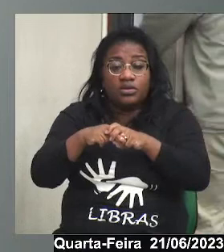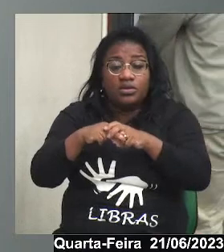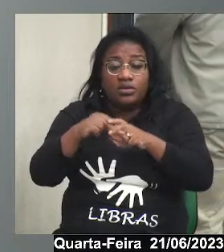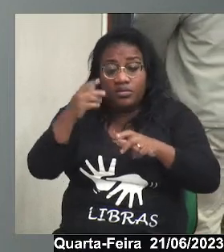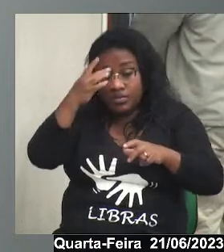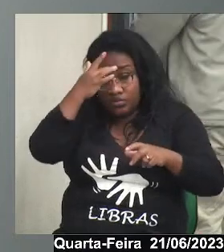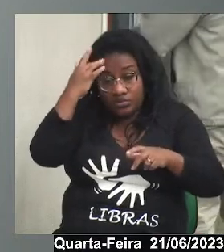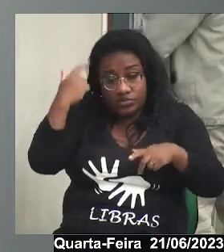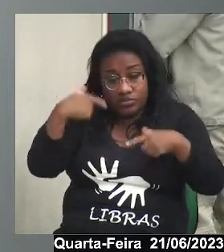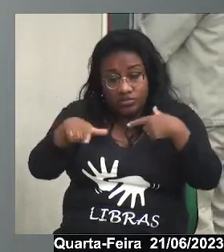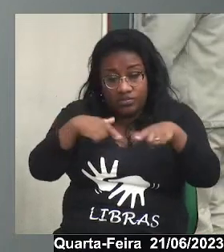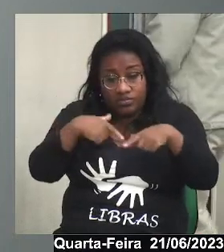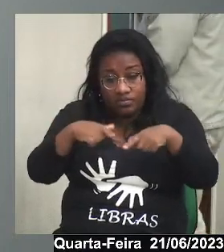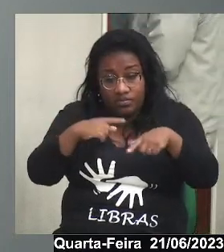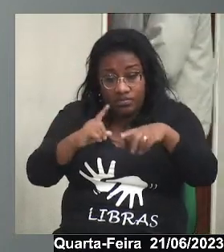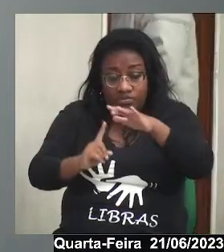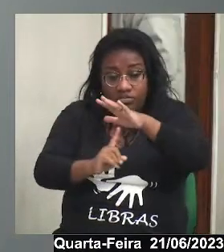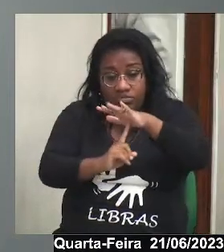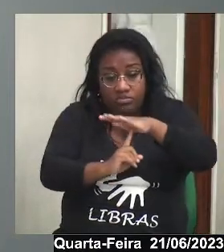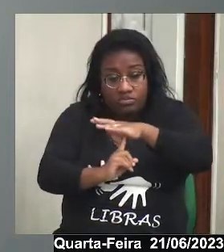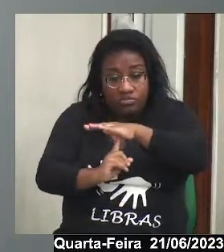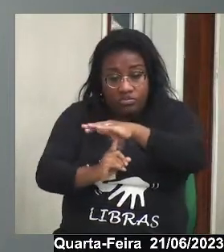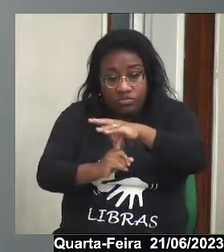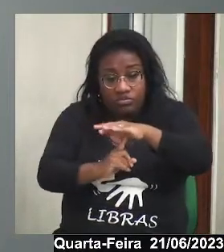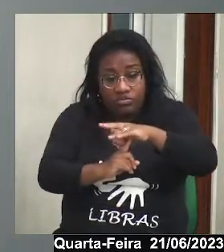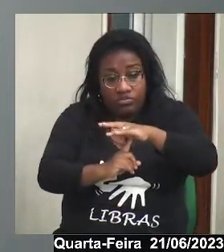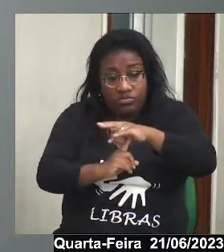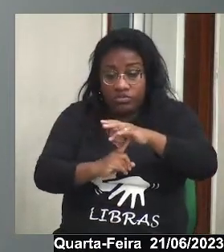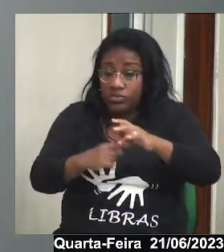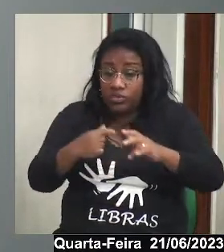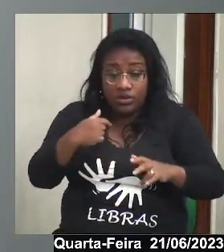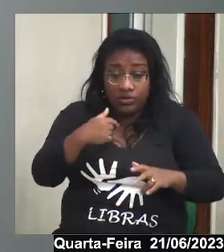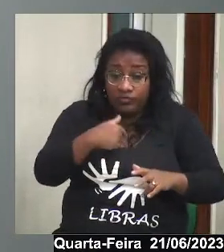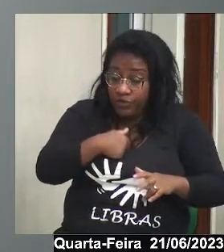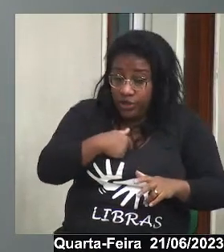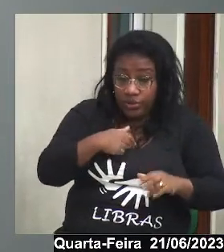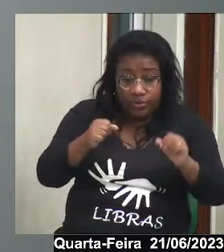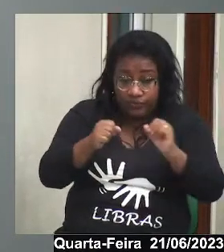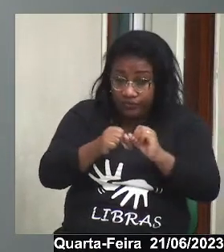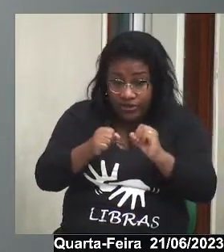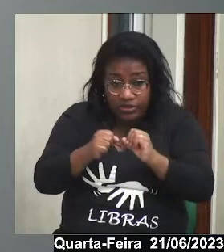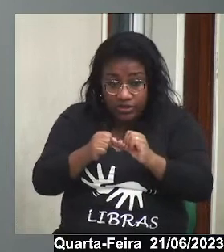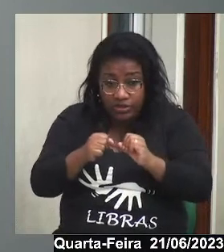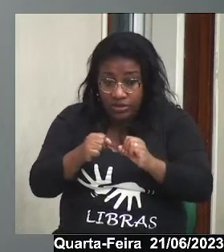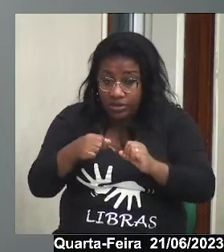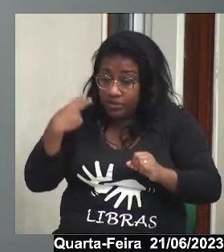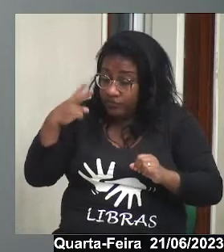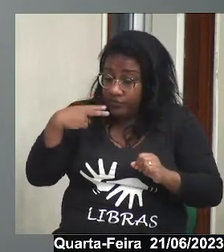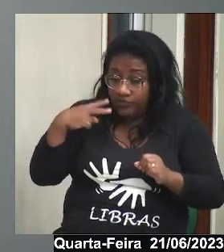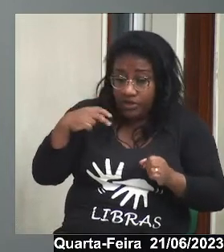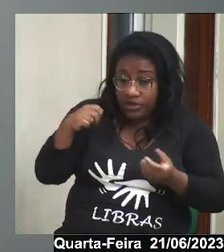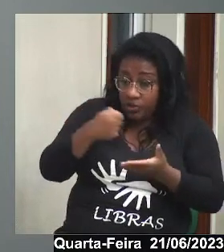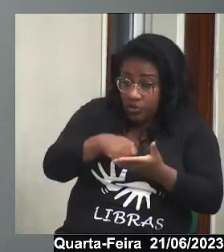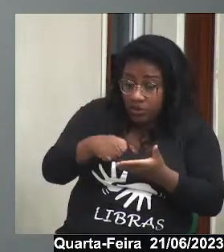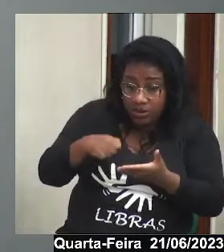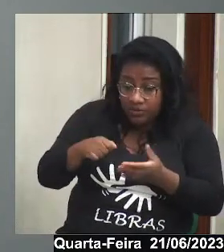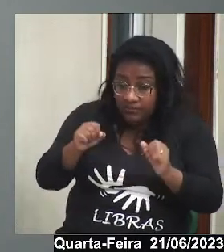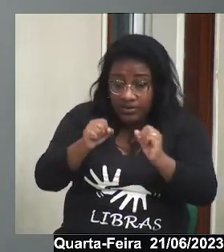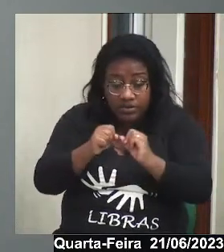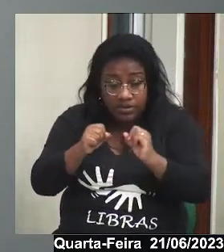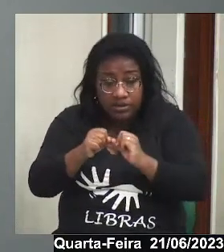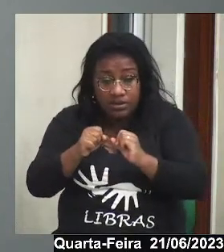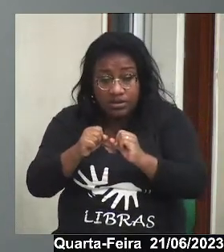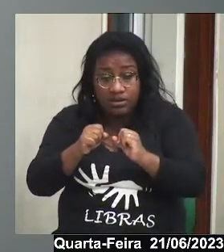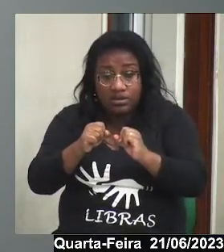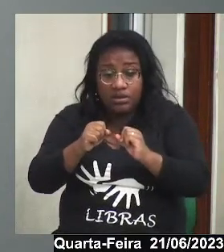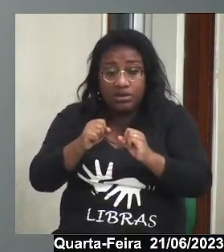Os expositores, vereadores, me apresentaram um projeto que não fui eu que fiz. Não foi os vereadores que fizeram. Não foram os expositores